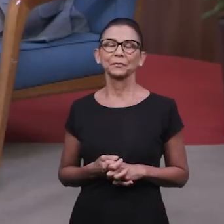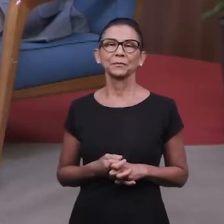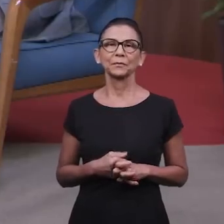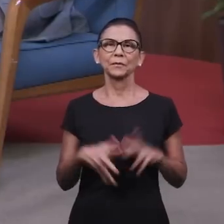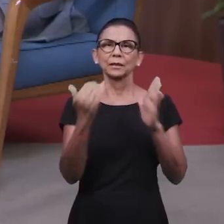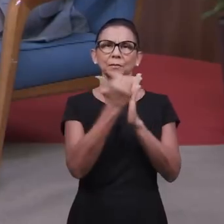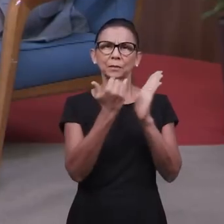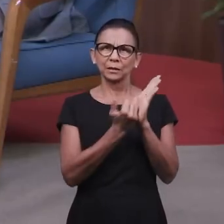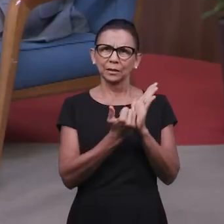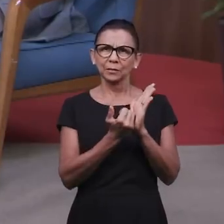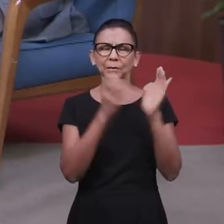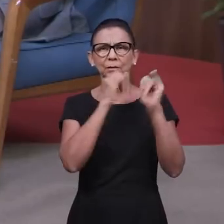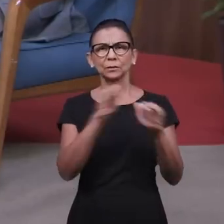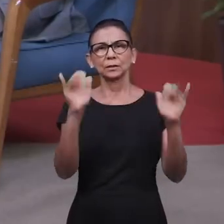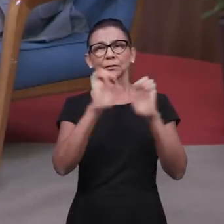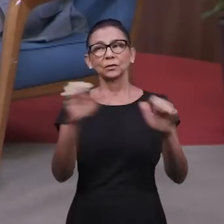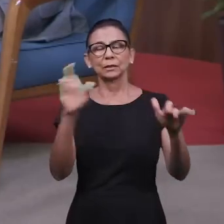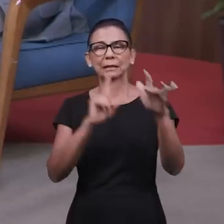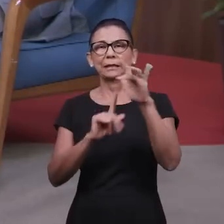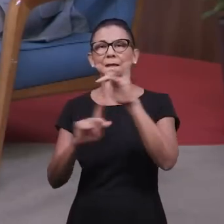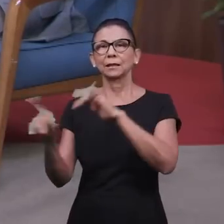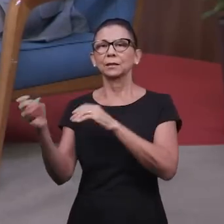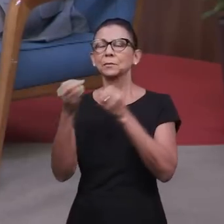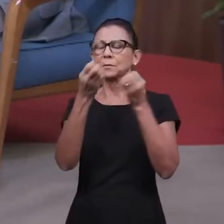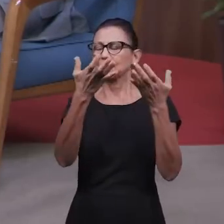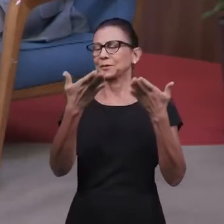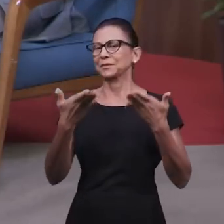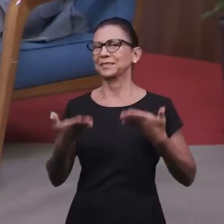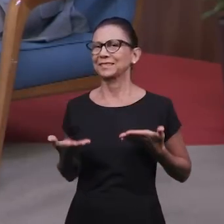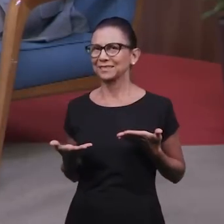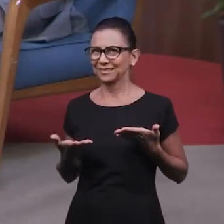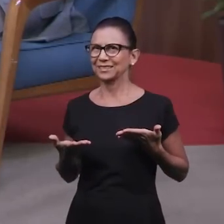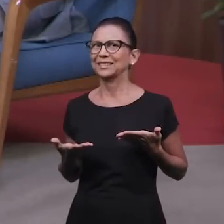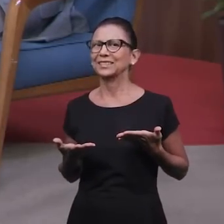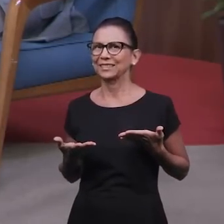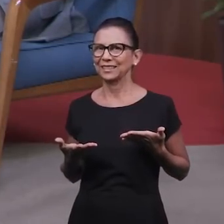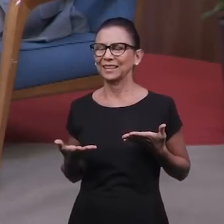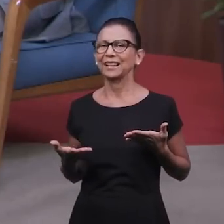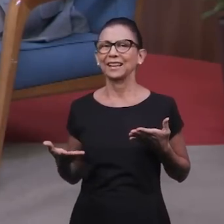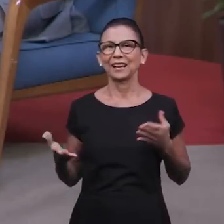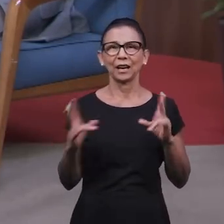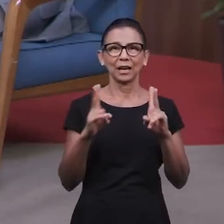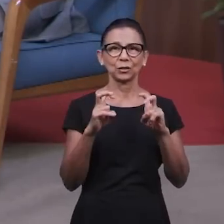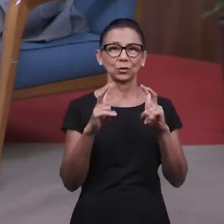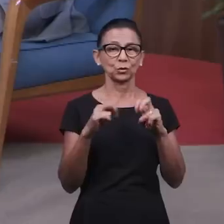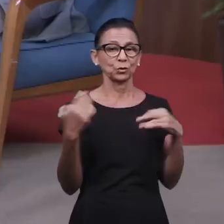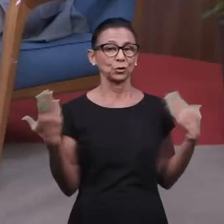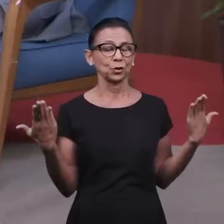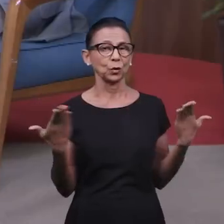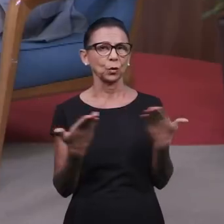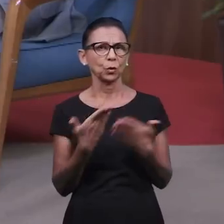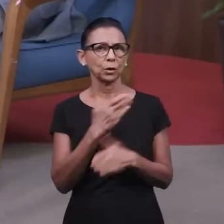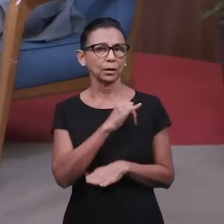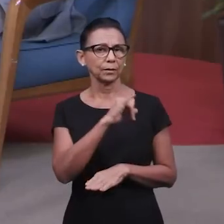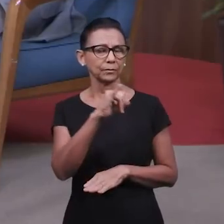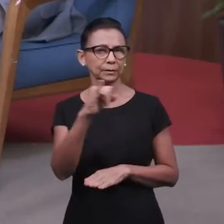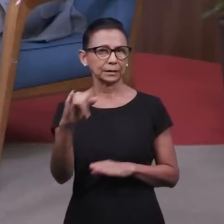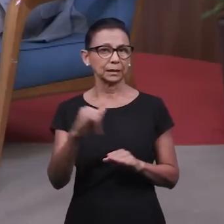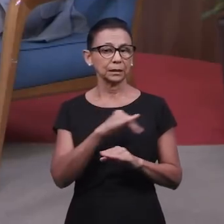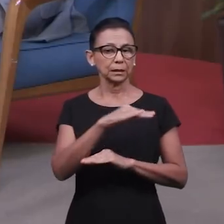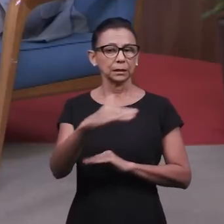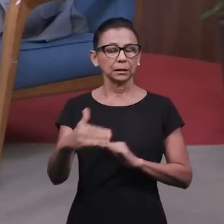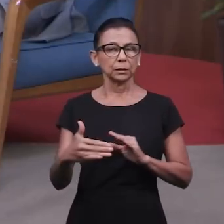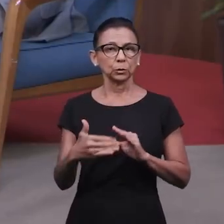Este é o programa Anunciando o Evangelho Eterno. Seja muito bem-vindo ao nosso conteúdo de hoje e eu já quero te alertar que em todos